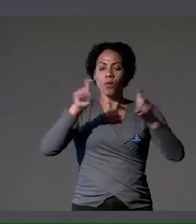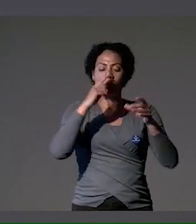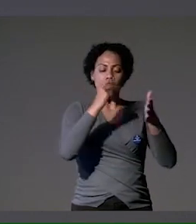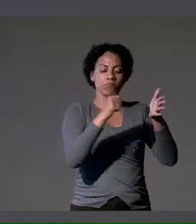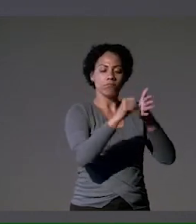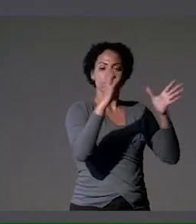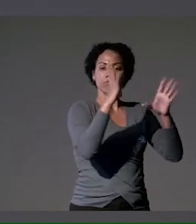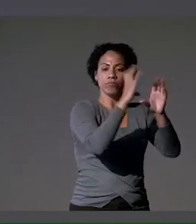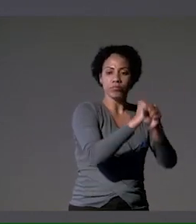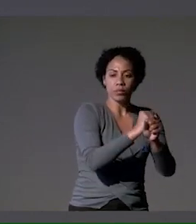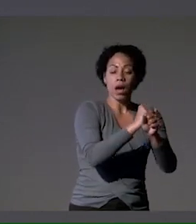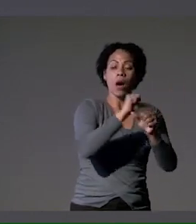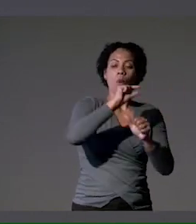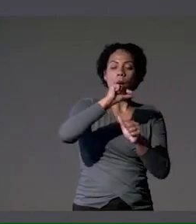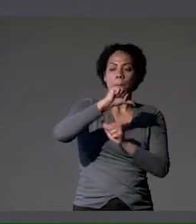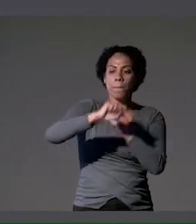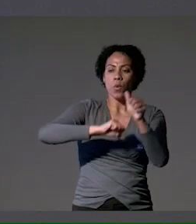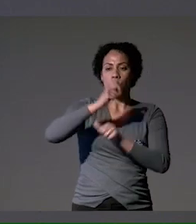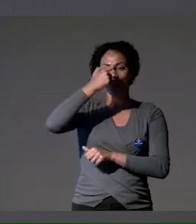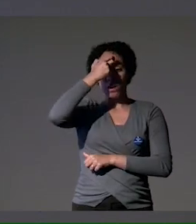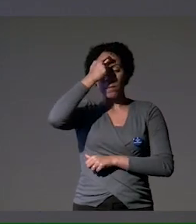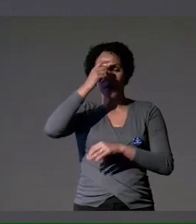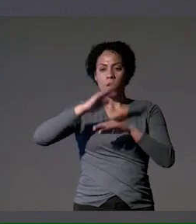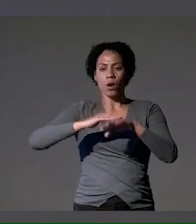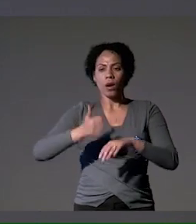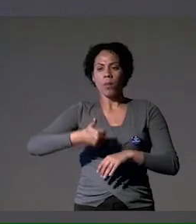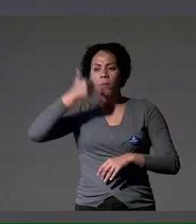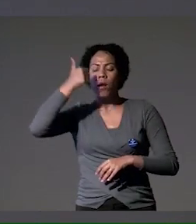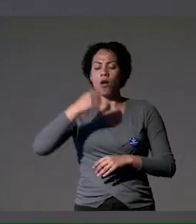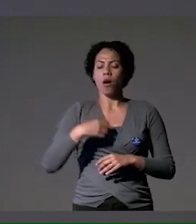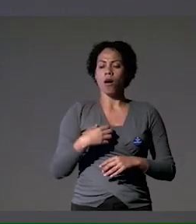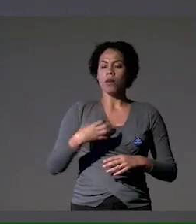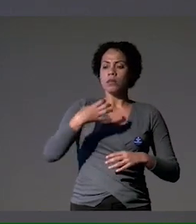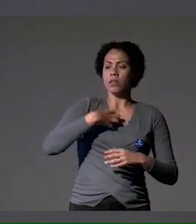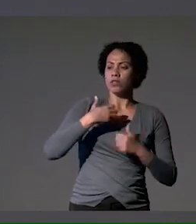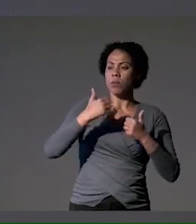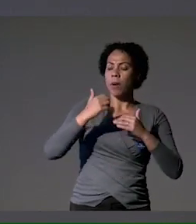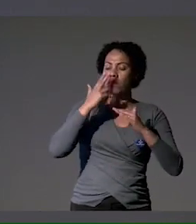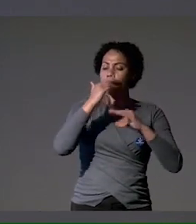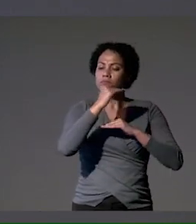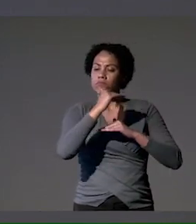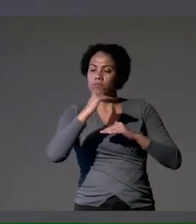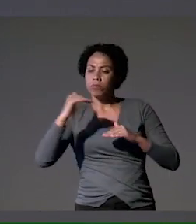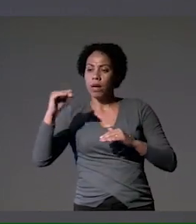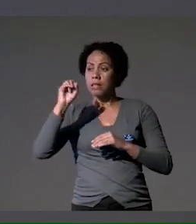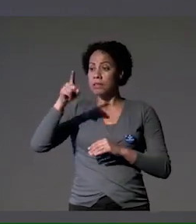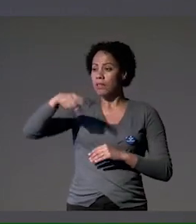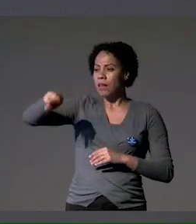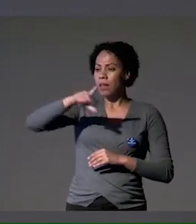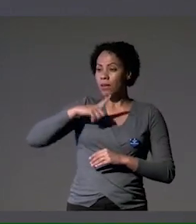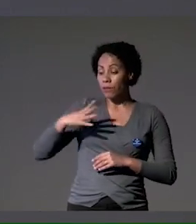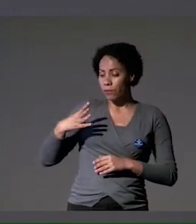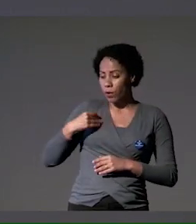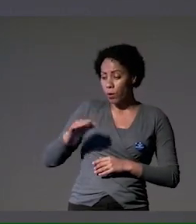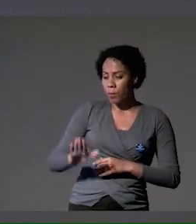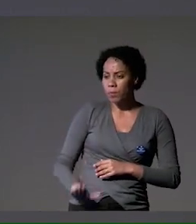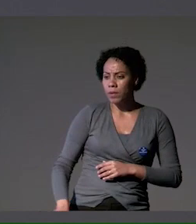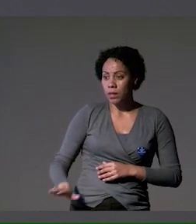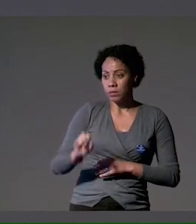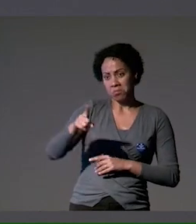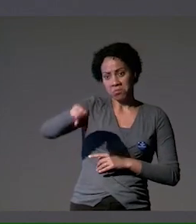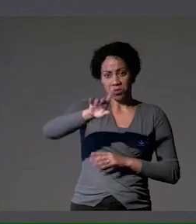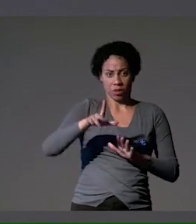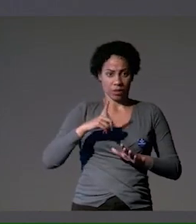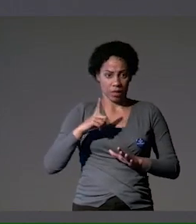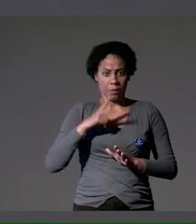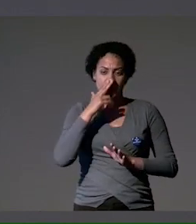humor, melhora a memória, tem uma série de melhoras. Quem tem filho pequeno, a história que eu contei agora há pouco, vocês devem ter